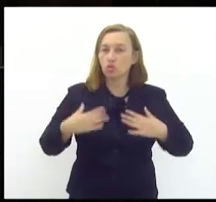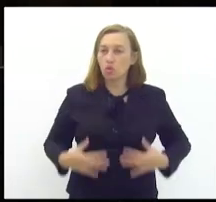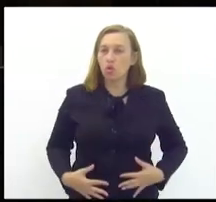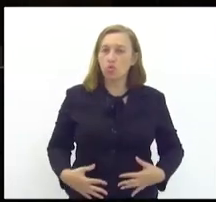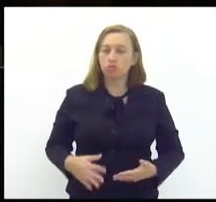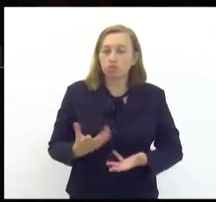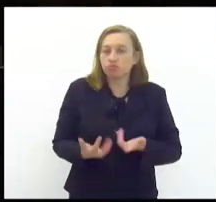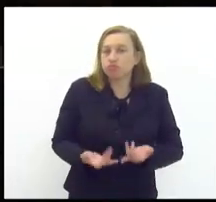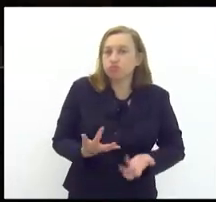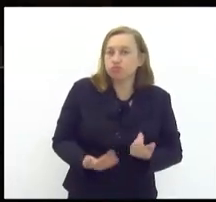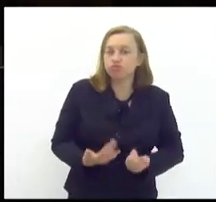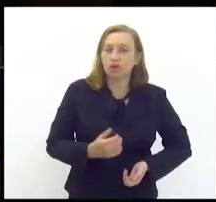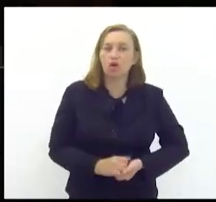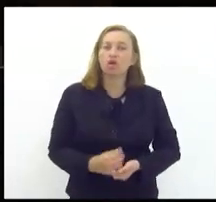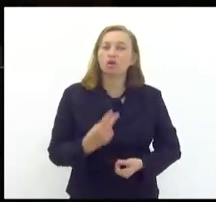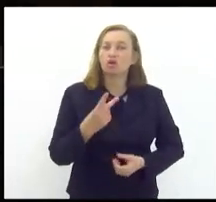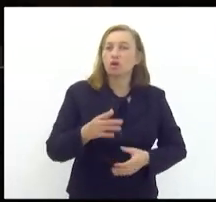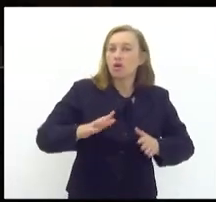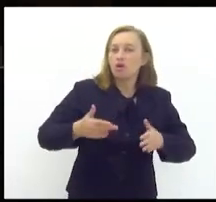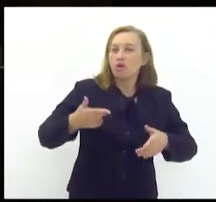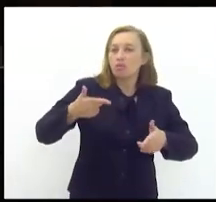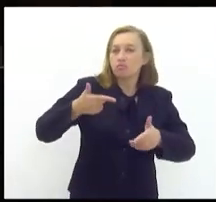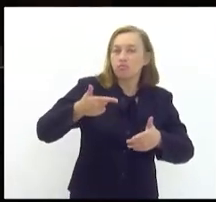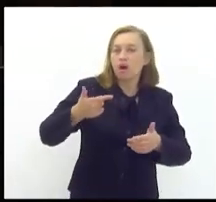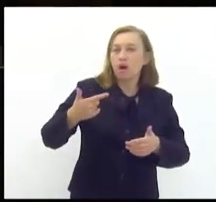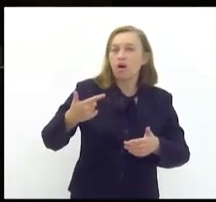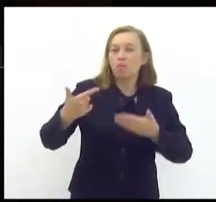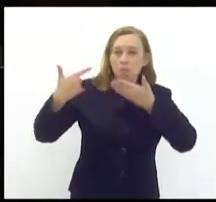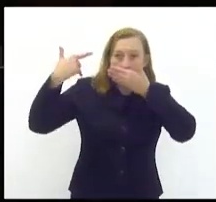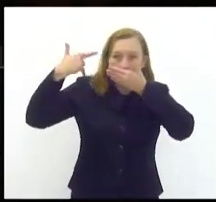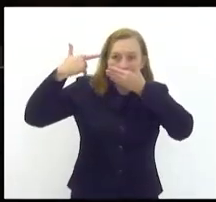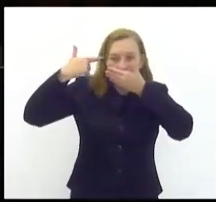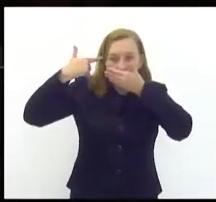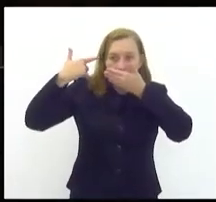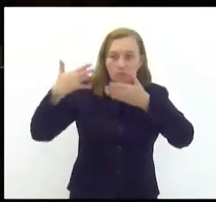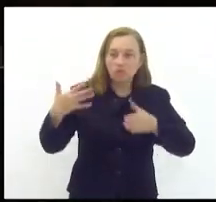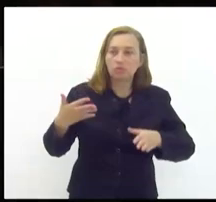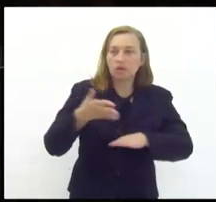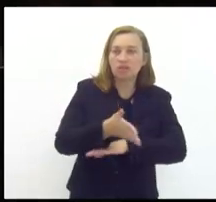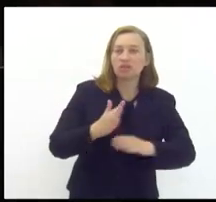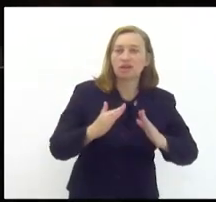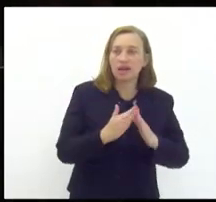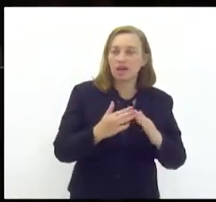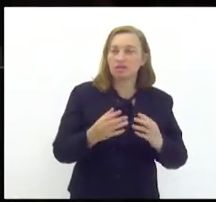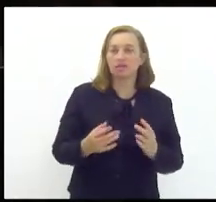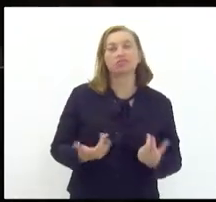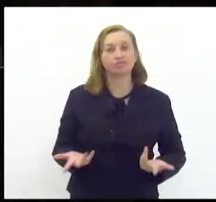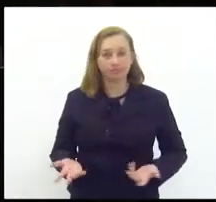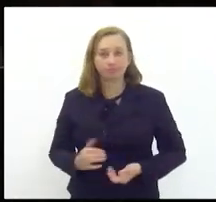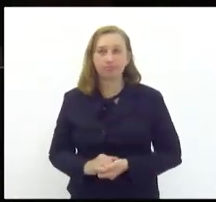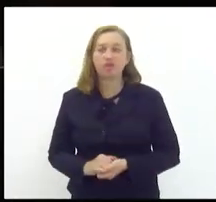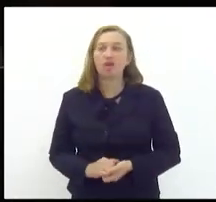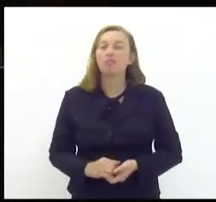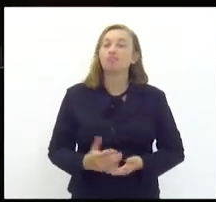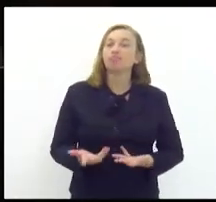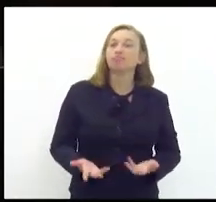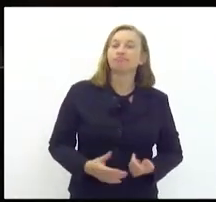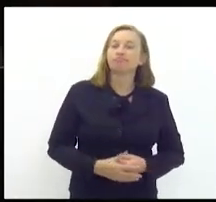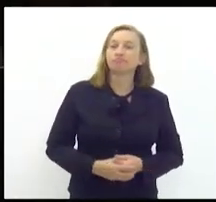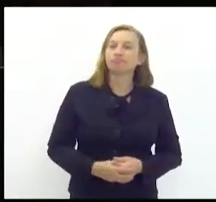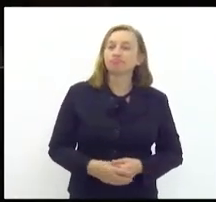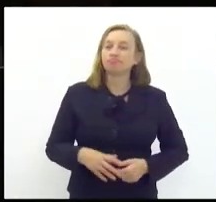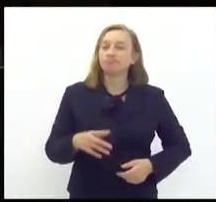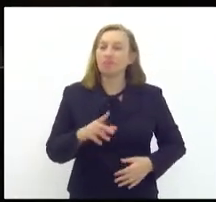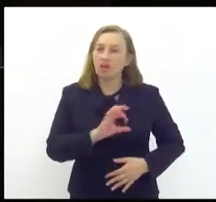Vale bandidos invade casa e faz a família refém por 5 horas durante a residência PM aprende grande quantidade